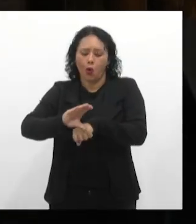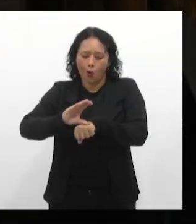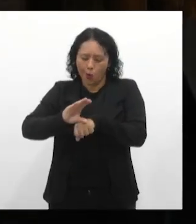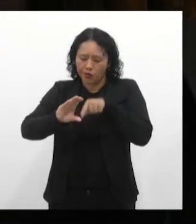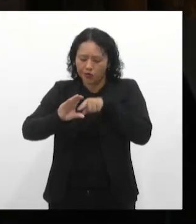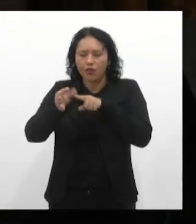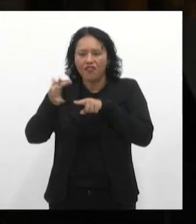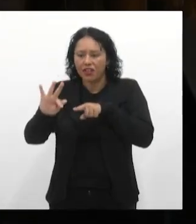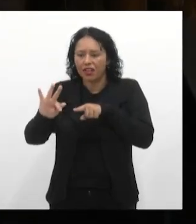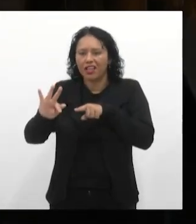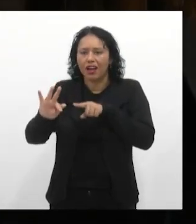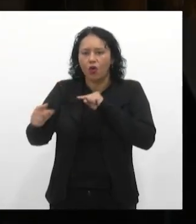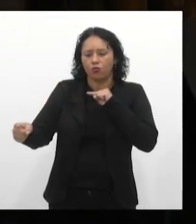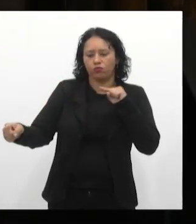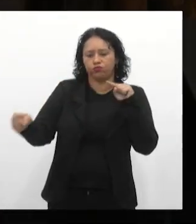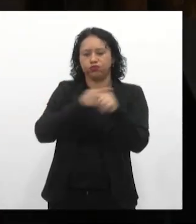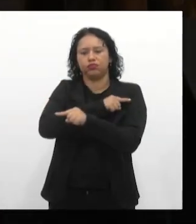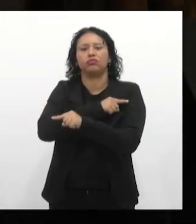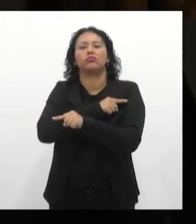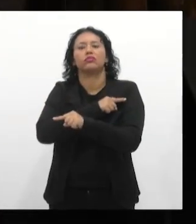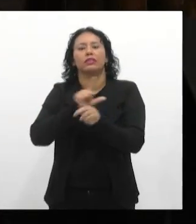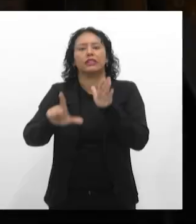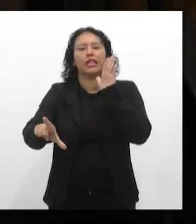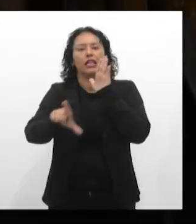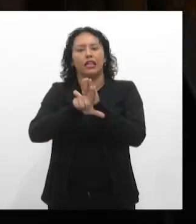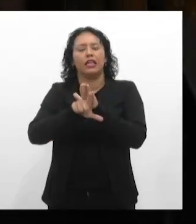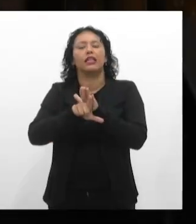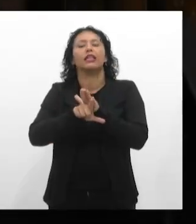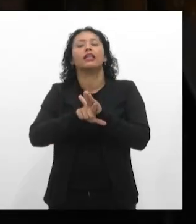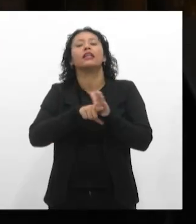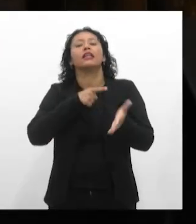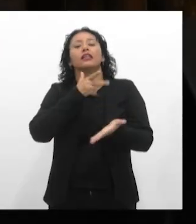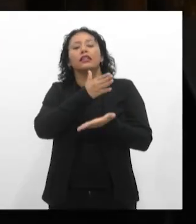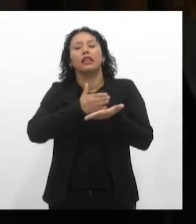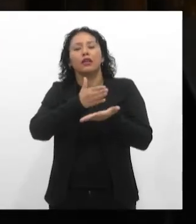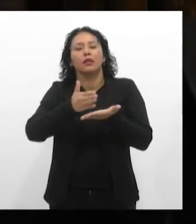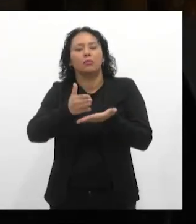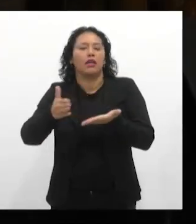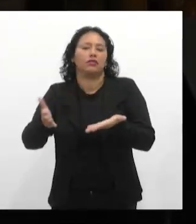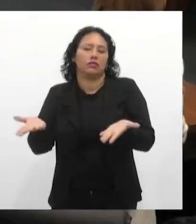inconstitucionais da lei da partilha. Muito obrigado, senhor presidente.